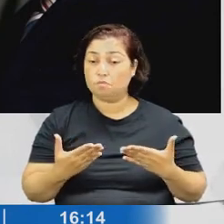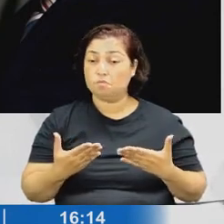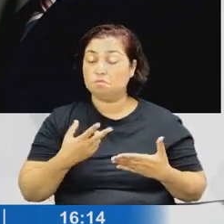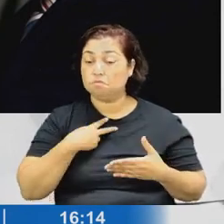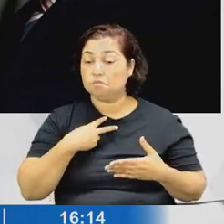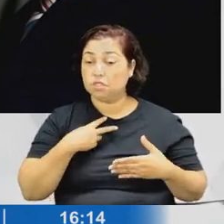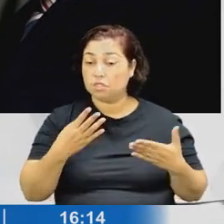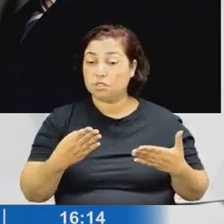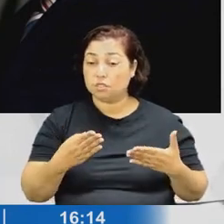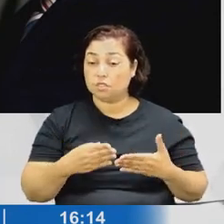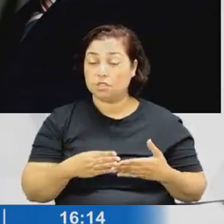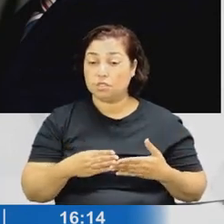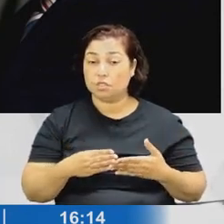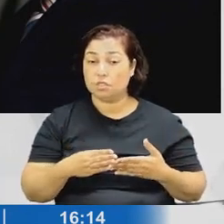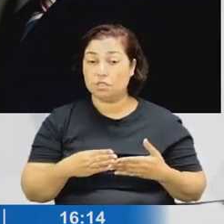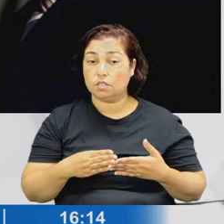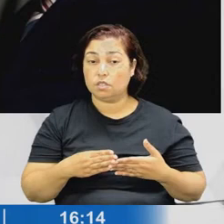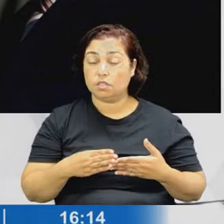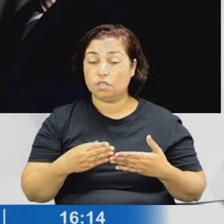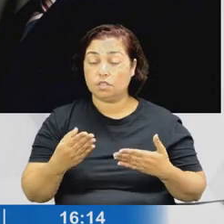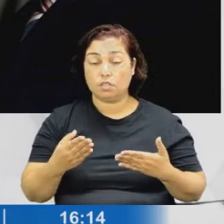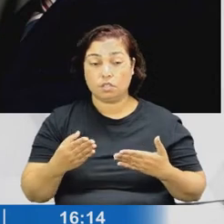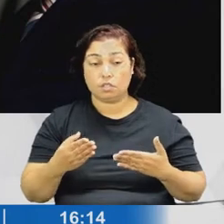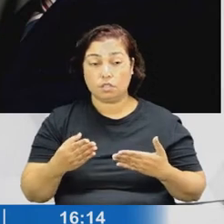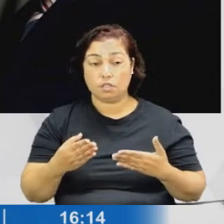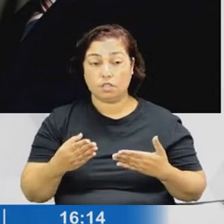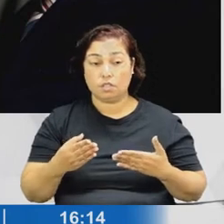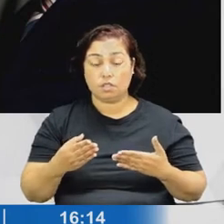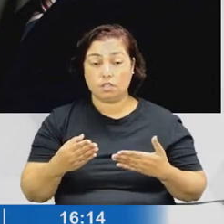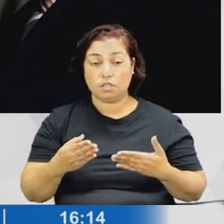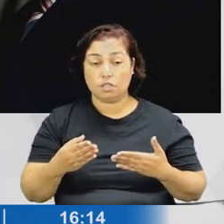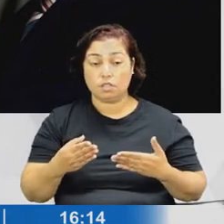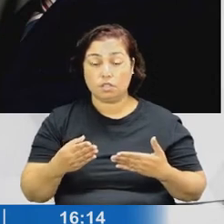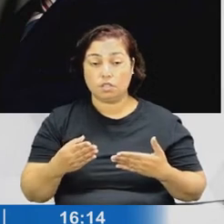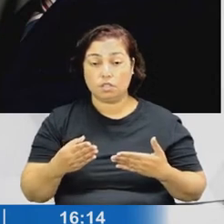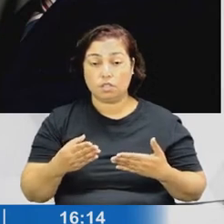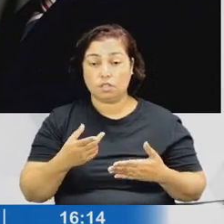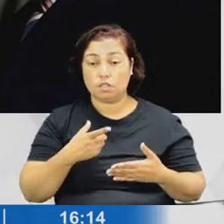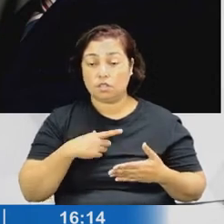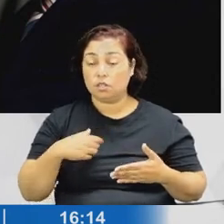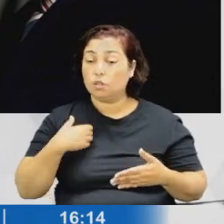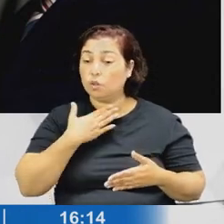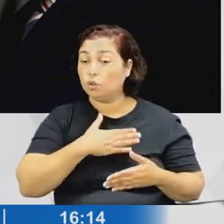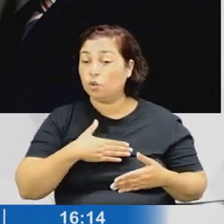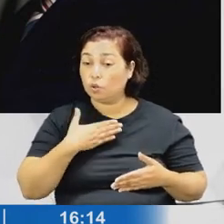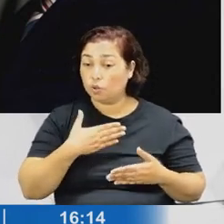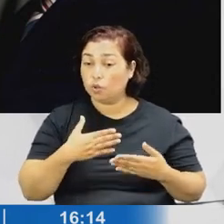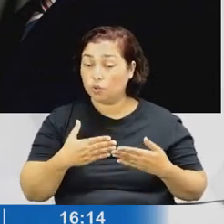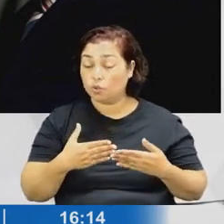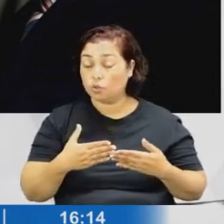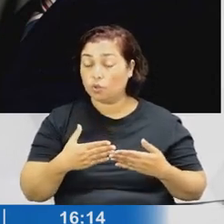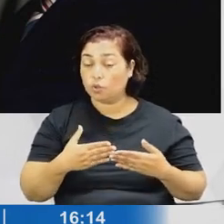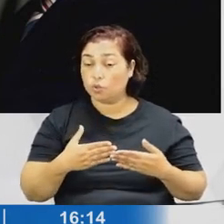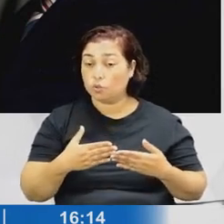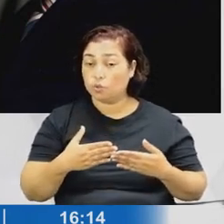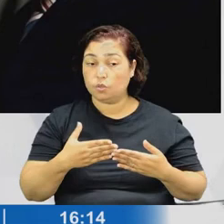nenhum ao que ele ele morreu politicamente os eleitores dele que tinha antes que não gostam do Lula